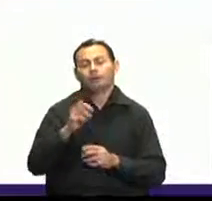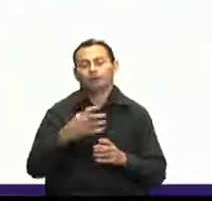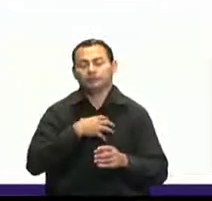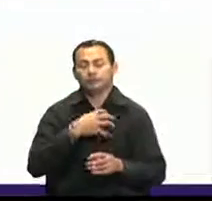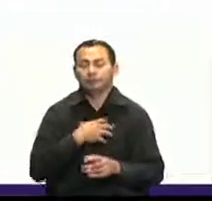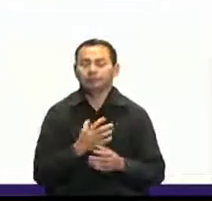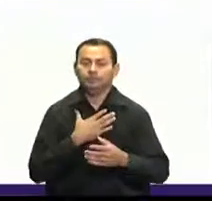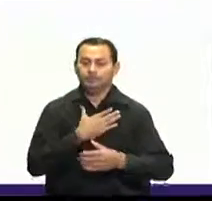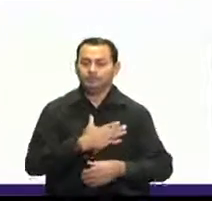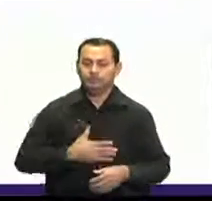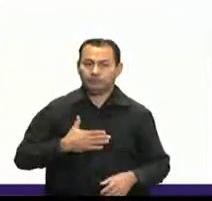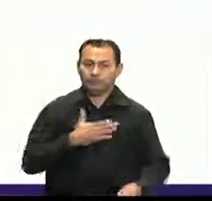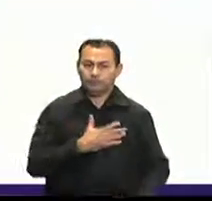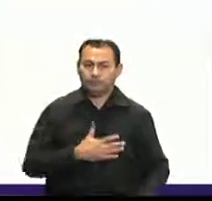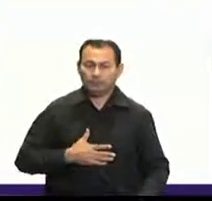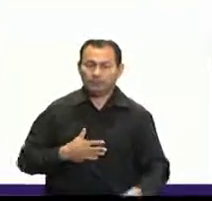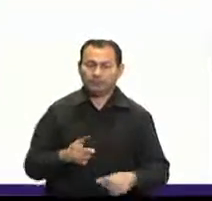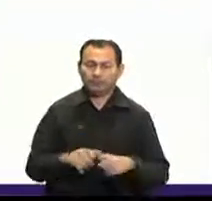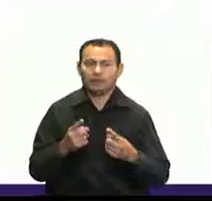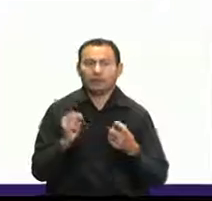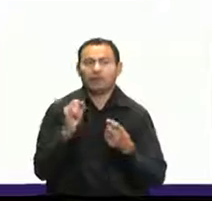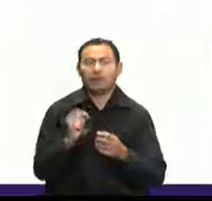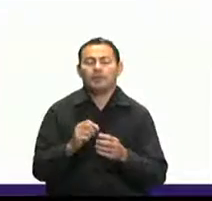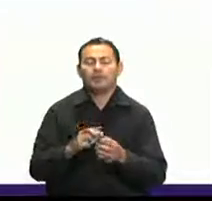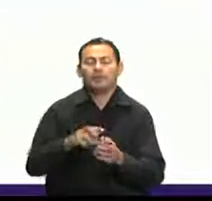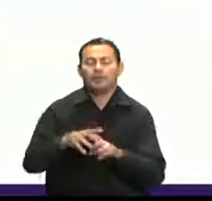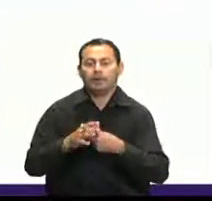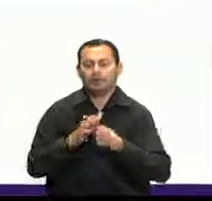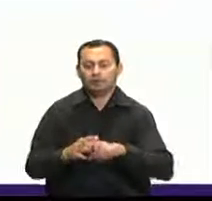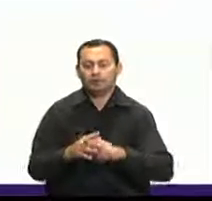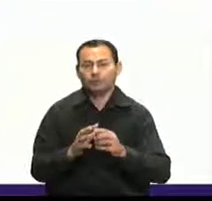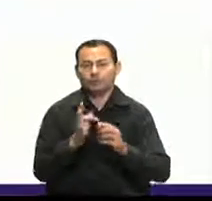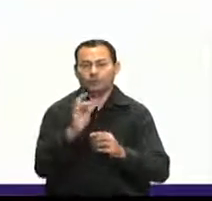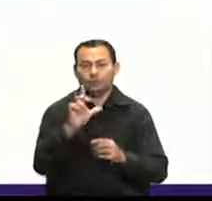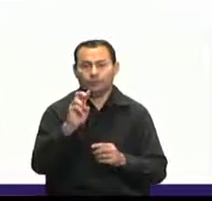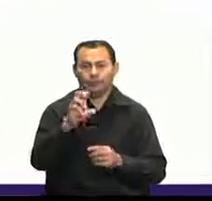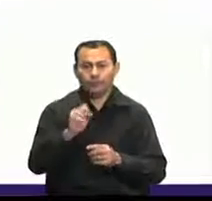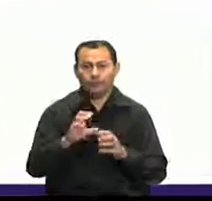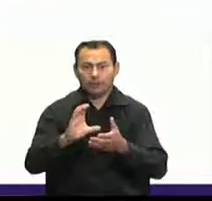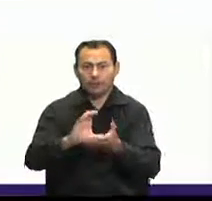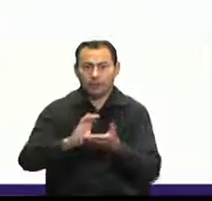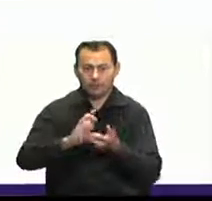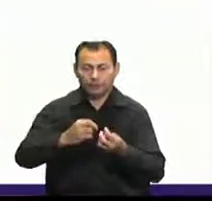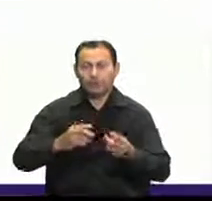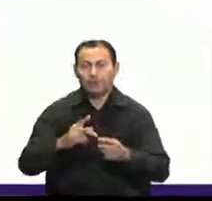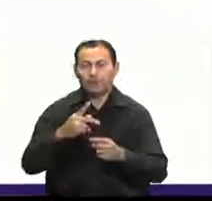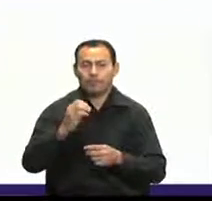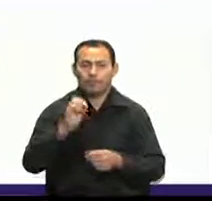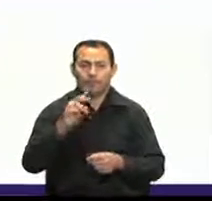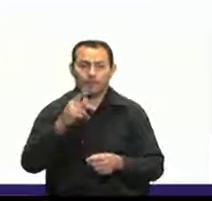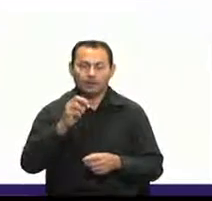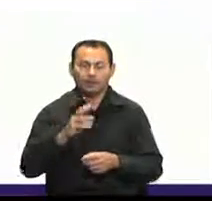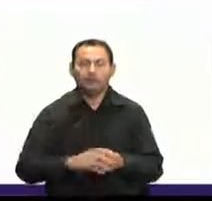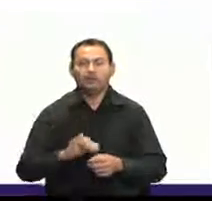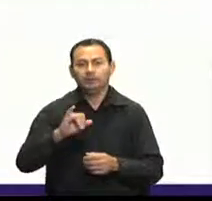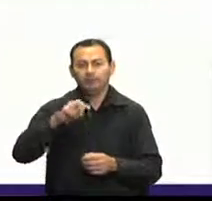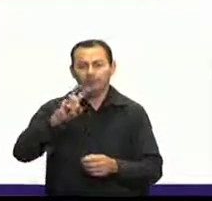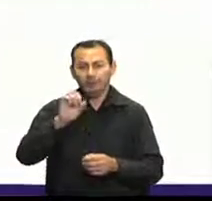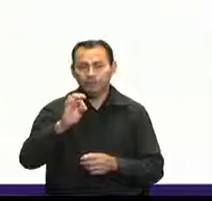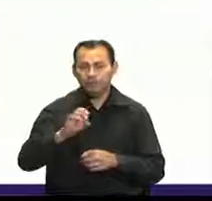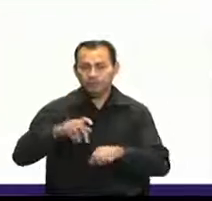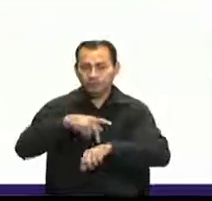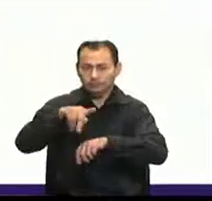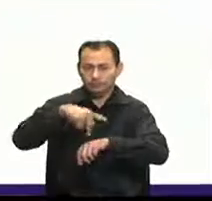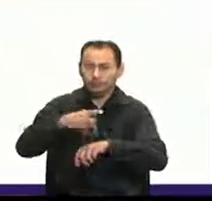satisfatórias para manutenção de um fim o fluxo de recursos entre poupadores e investidores no